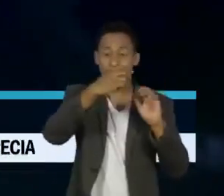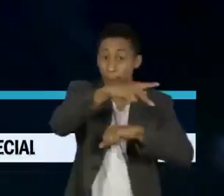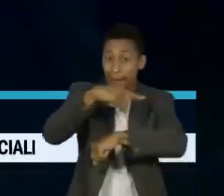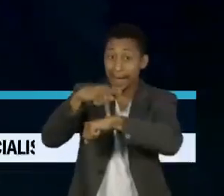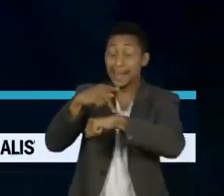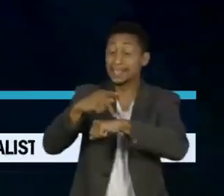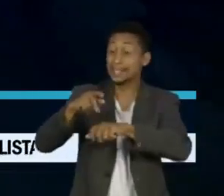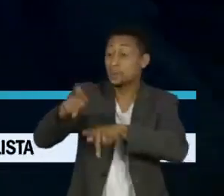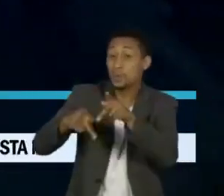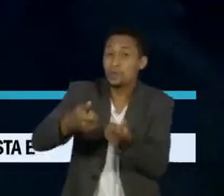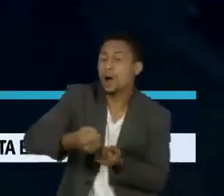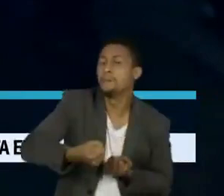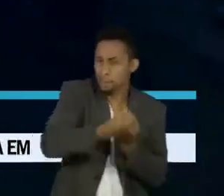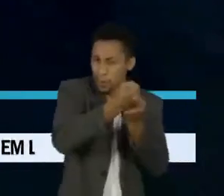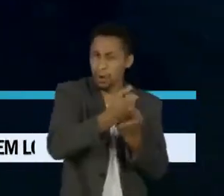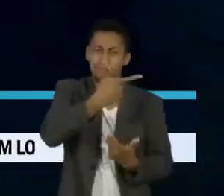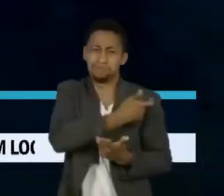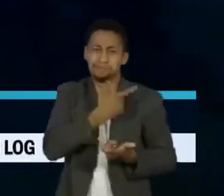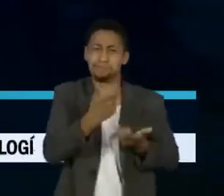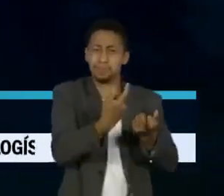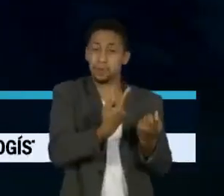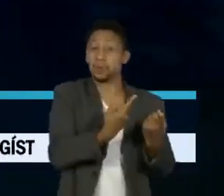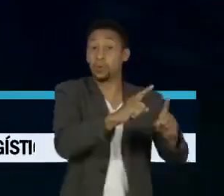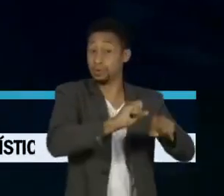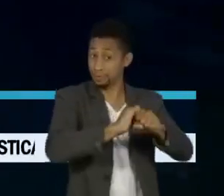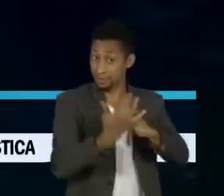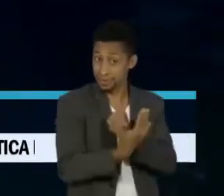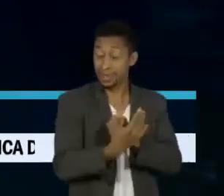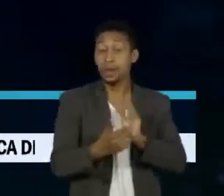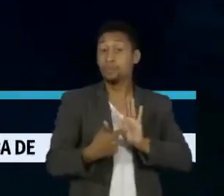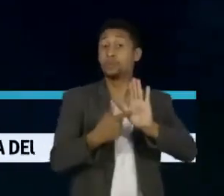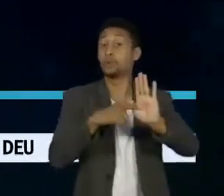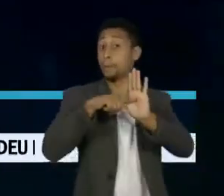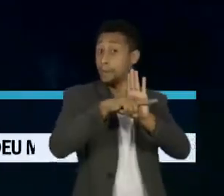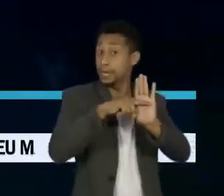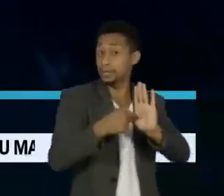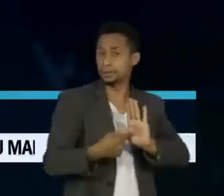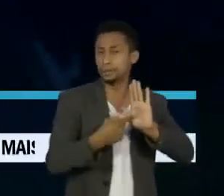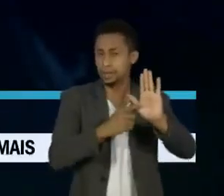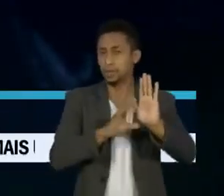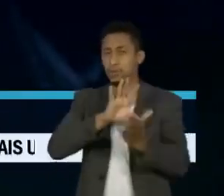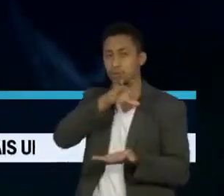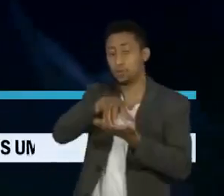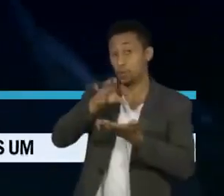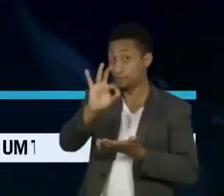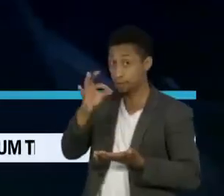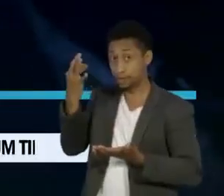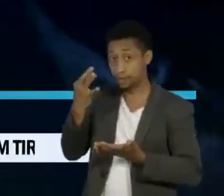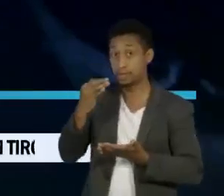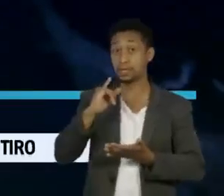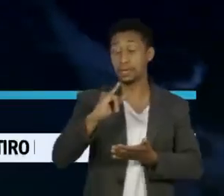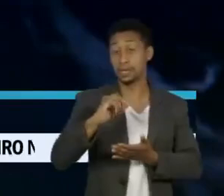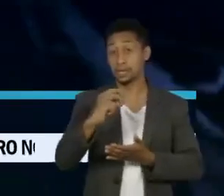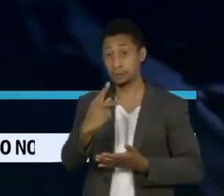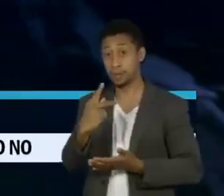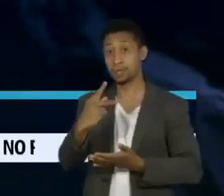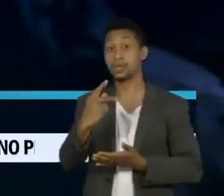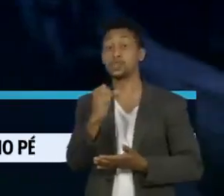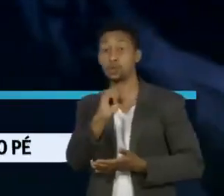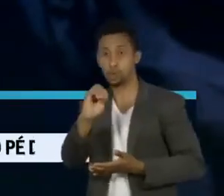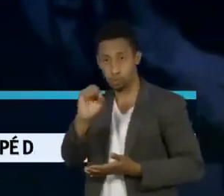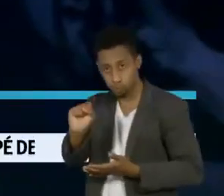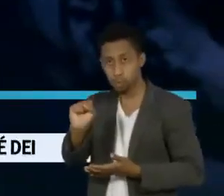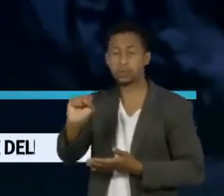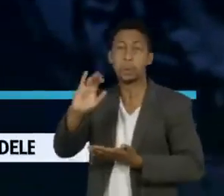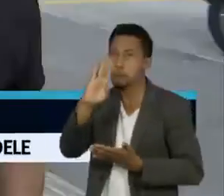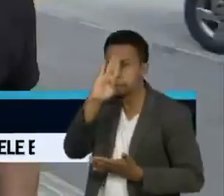população apoia uma campanha de vacinação contra a doença. Foi o que revelou um levantamento feito pelo Instituto Francês Ipsos, um dos mais renomados do